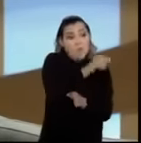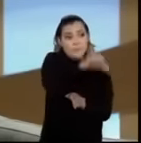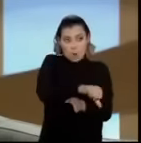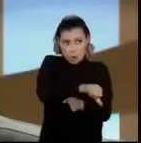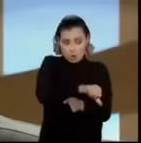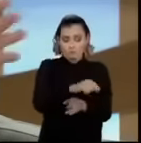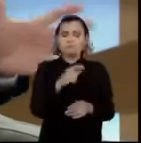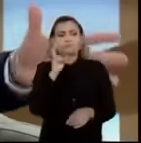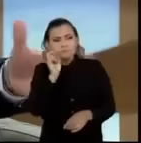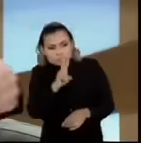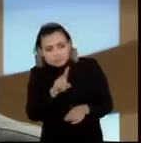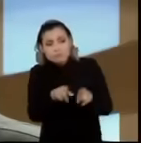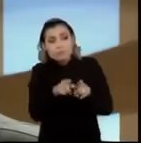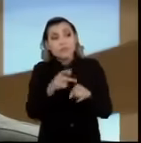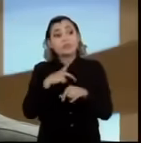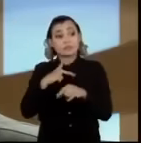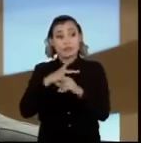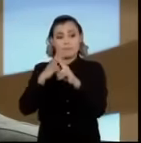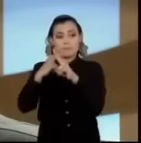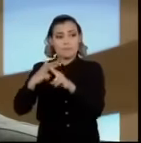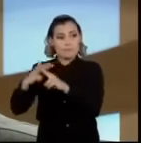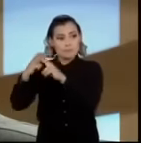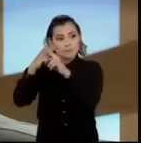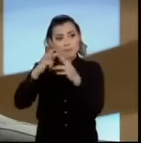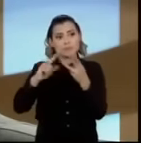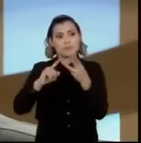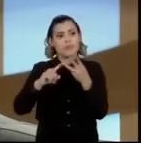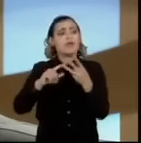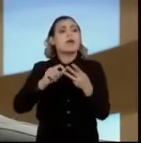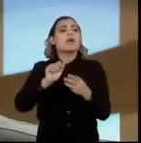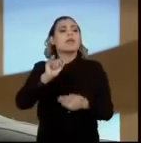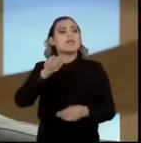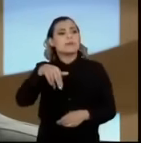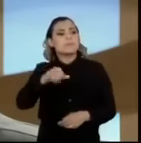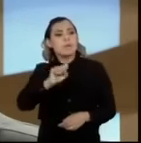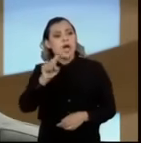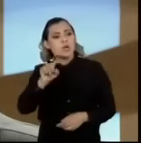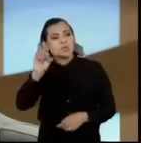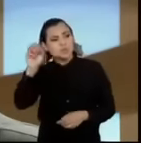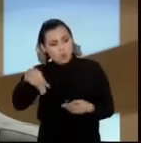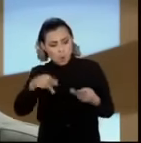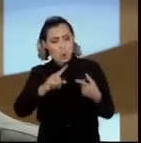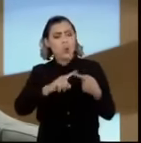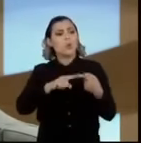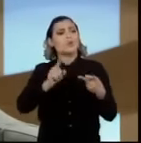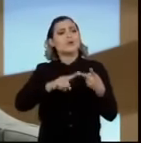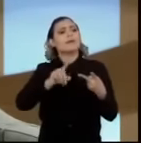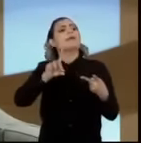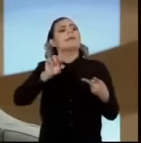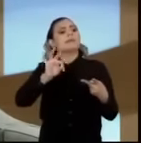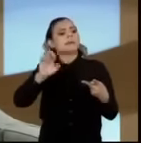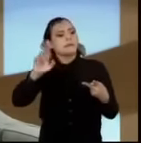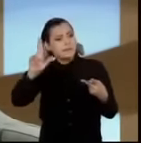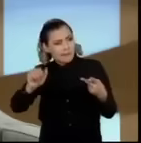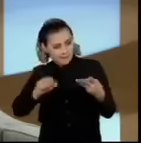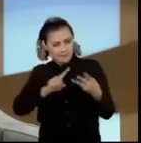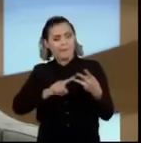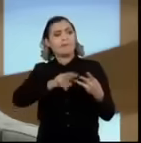aí você tem monitoramentos do DETER, tem do Amazon, enfim, tem várias origens. E não se negou isso, que há